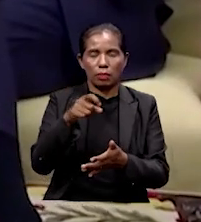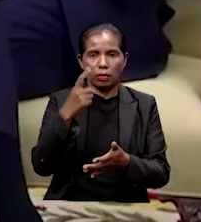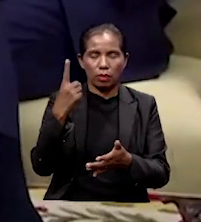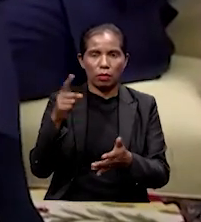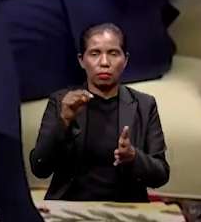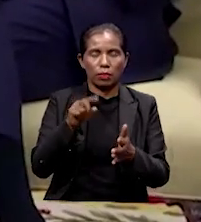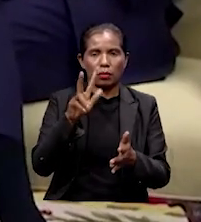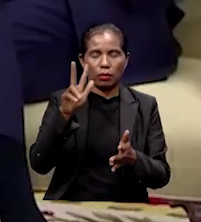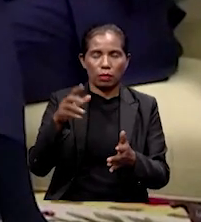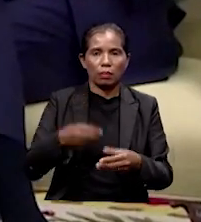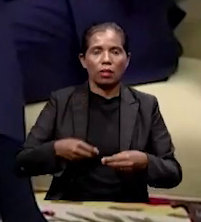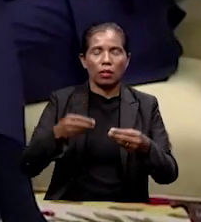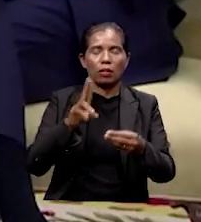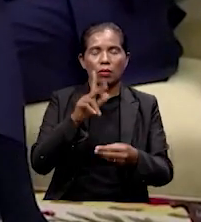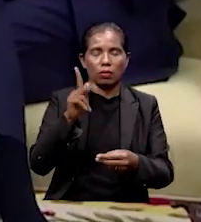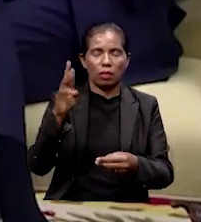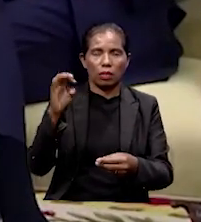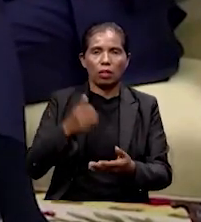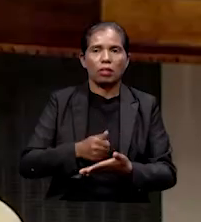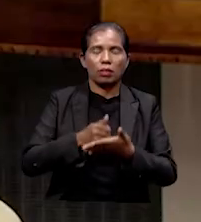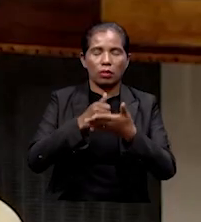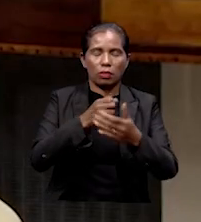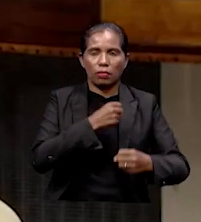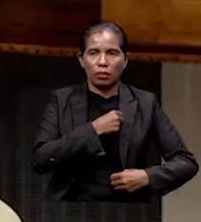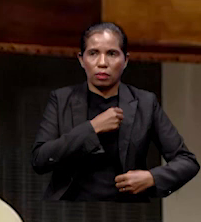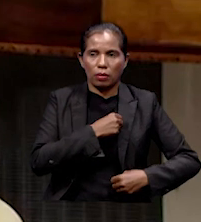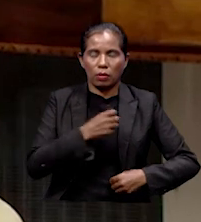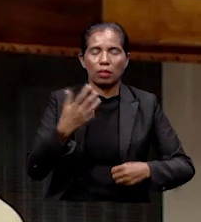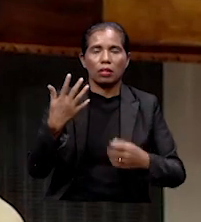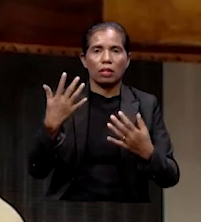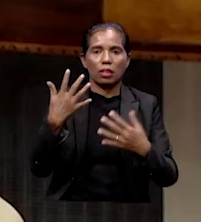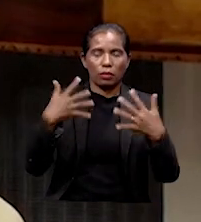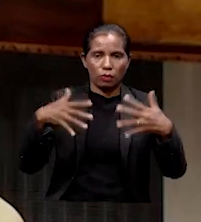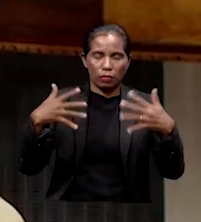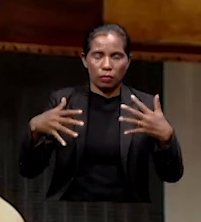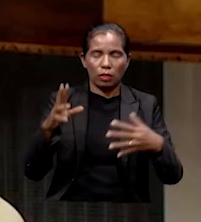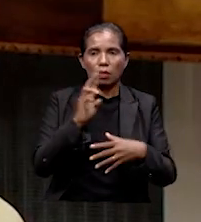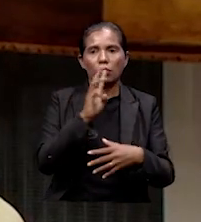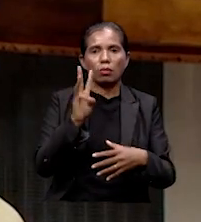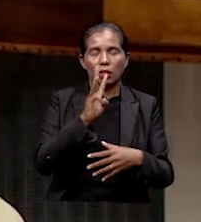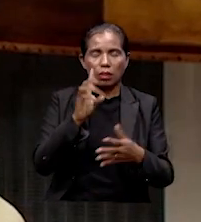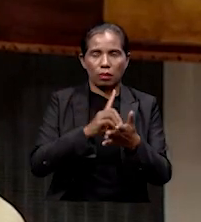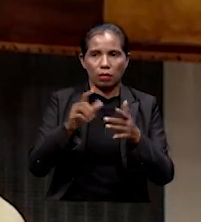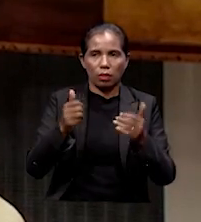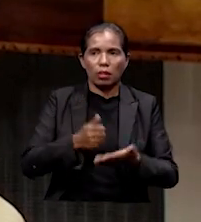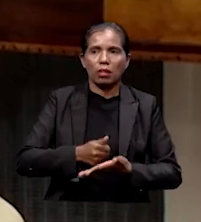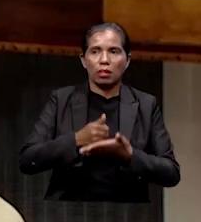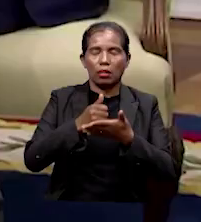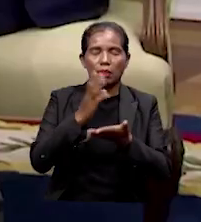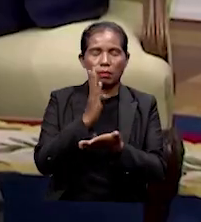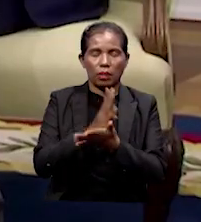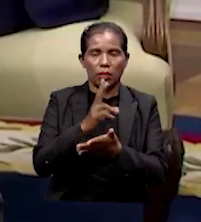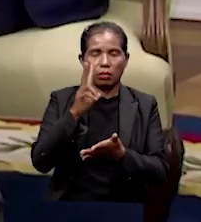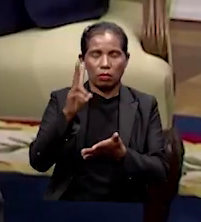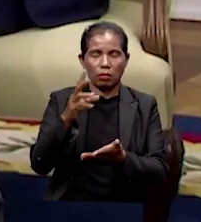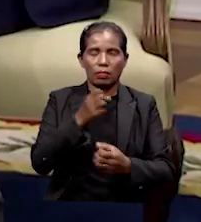ba Ucrânia, hodi ajuda militar durante funo e a quarta semana ne, Biden anuncia se ajuda tan bilhão rua ba